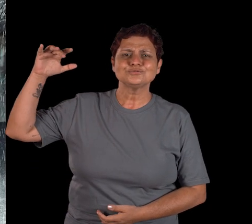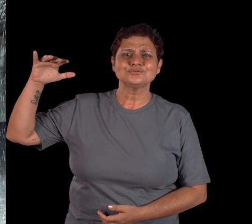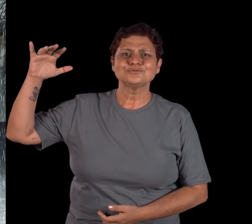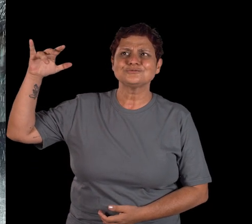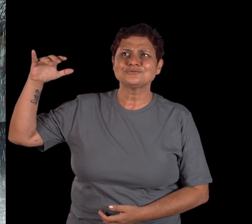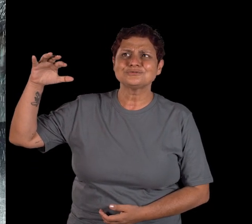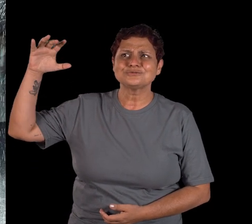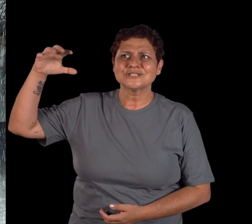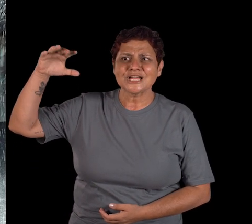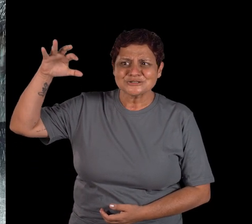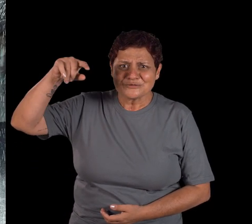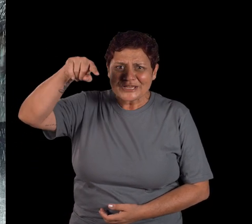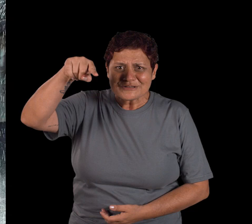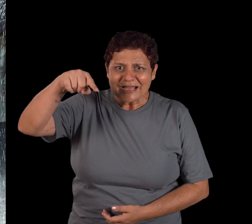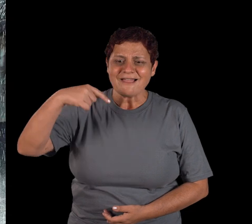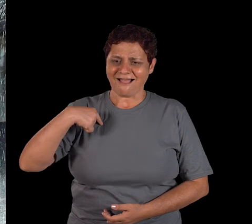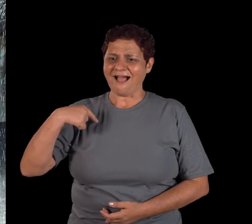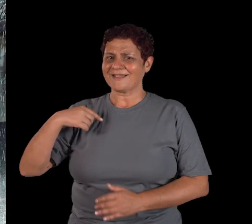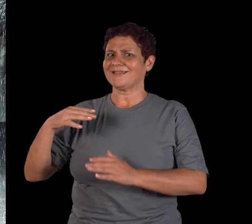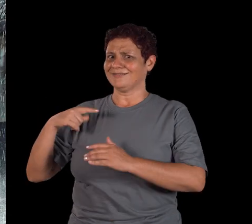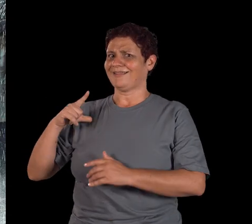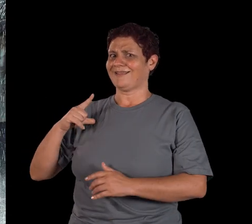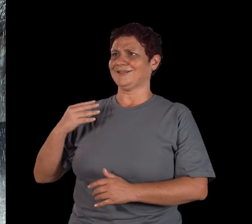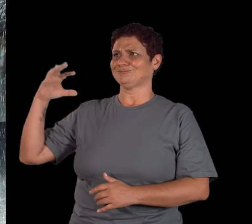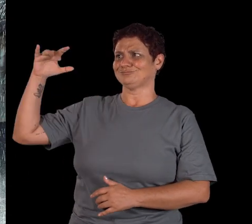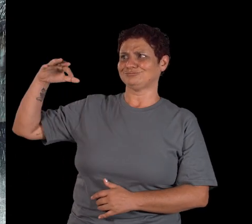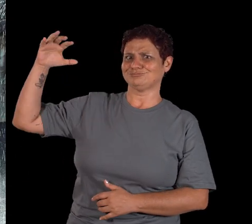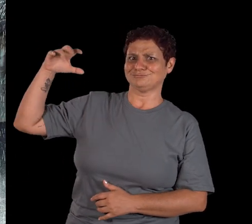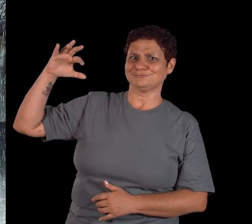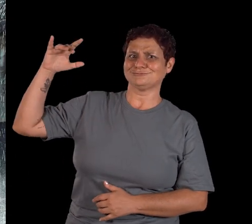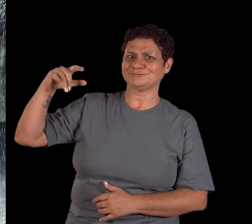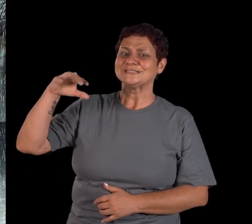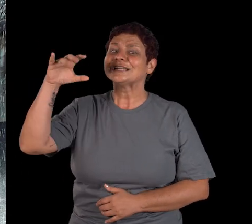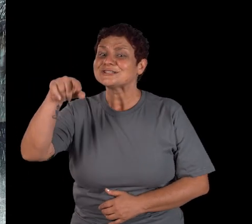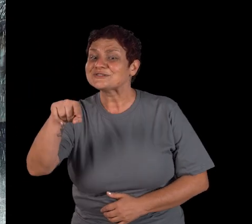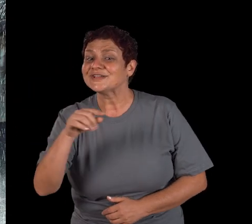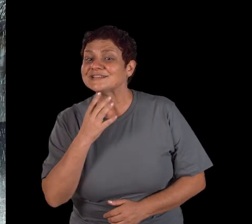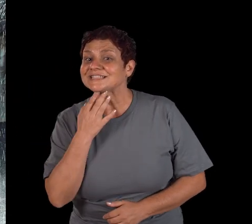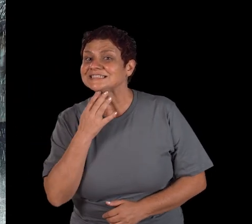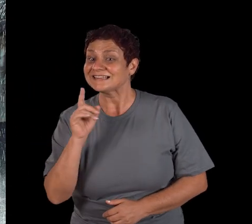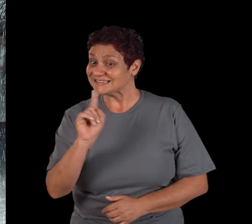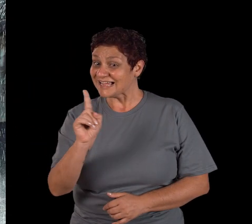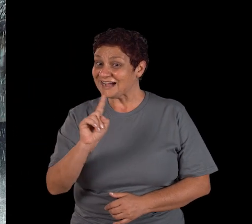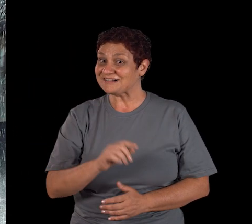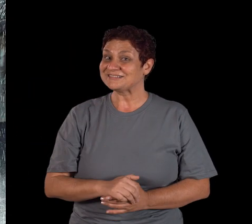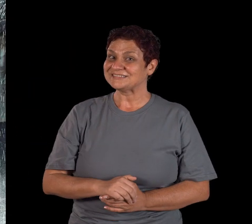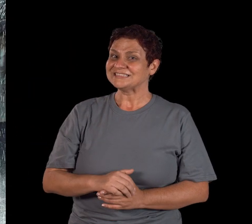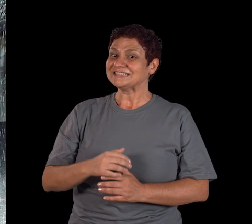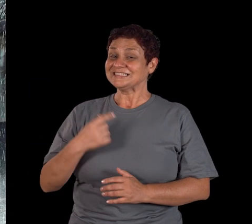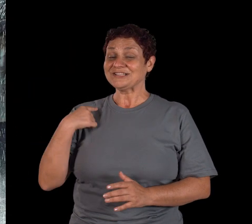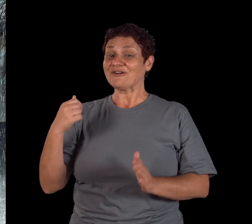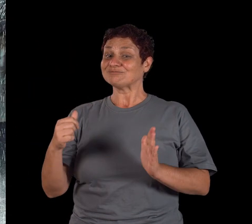Tá chovendo aí? Aqui tá chovendo. Tá chovendo aí? Não?